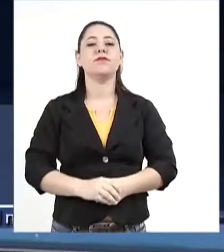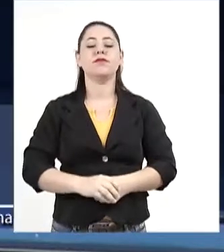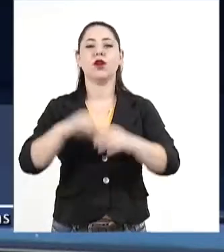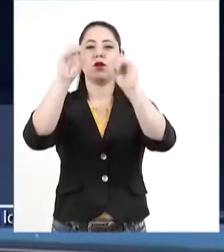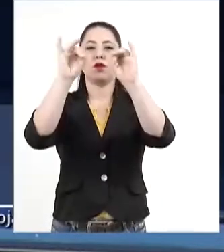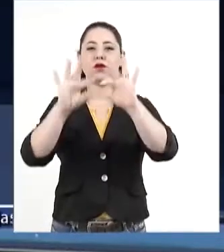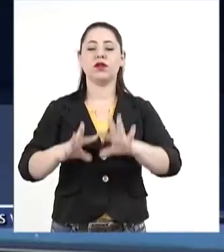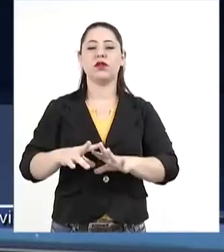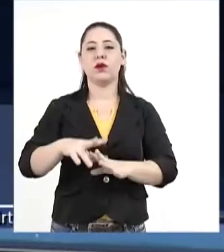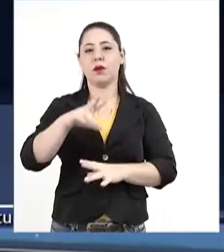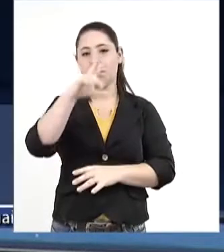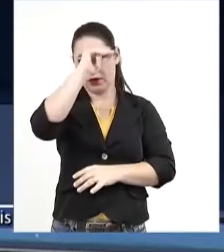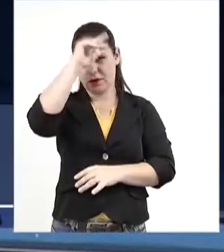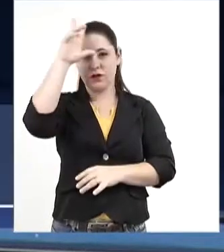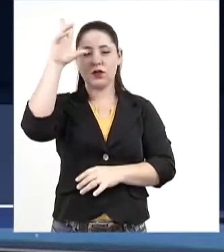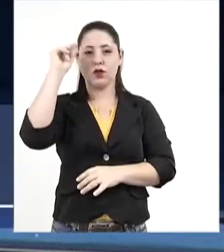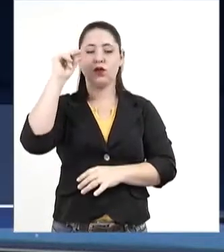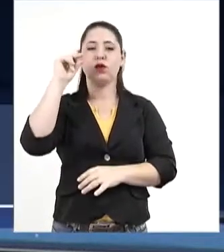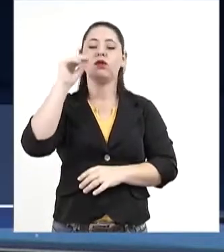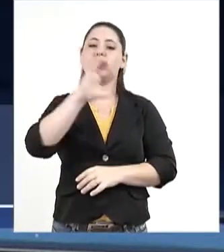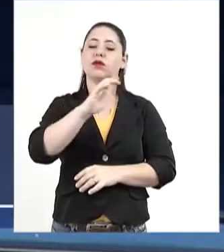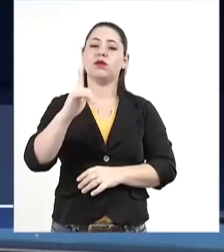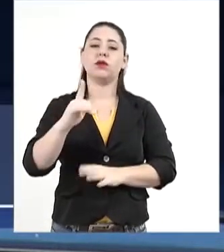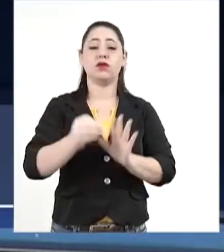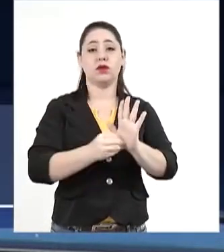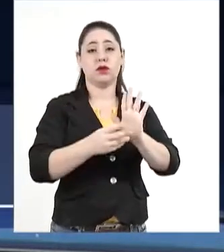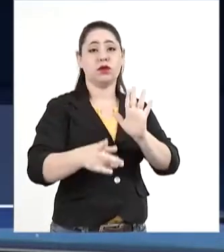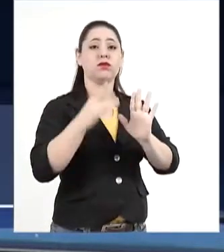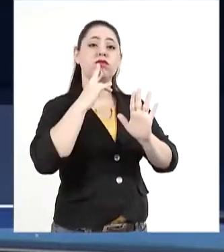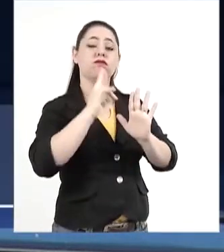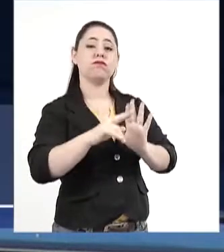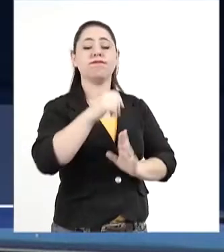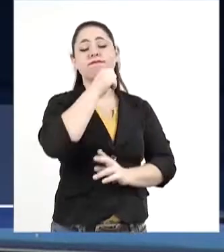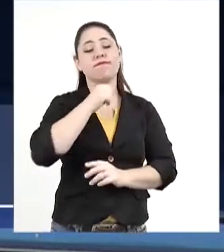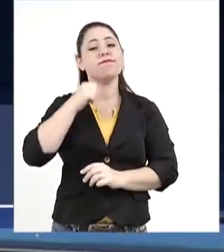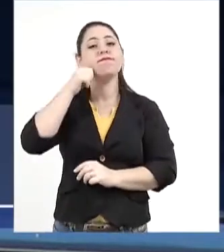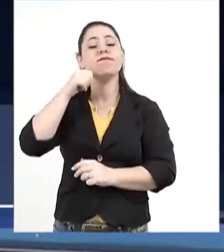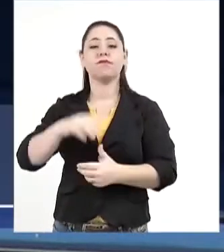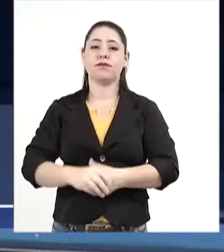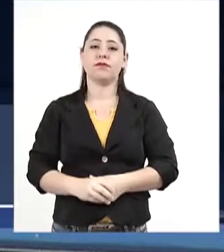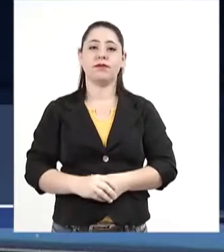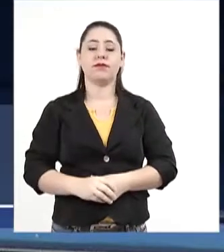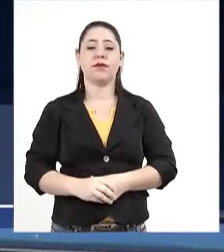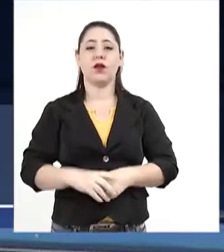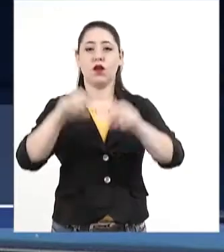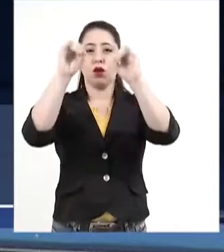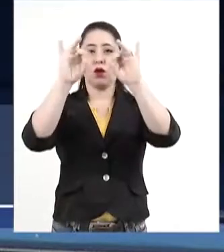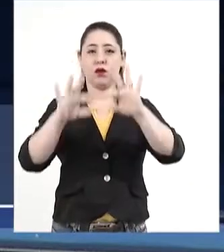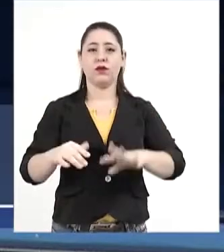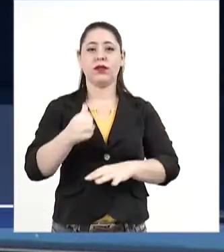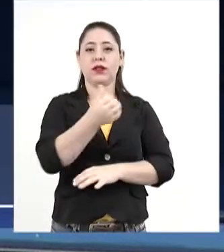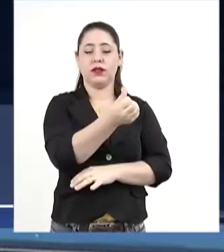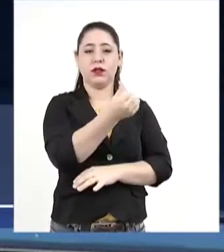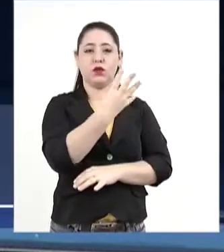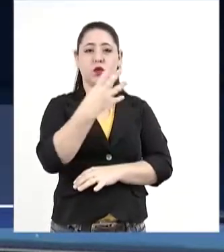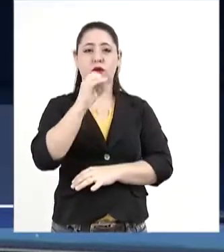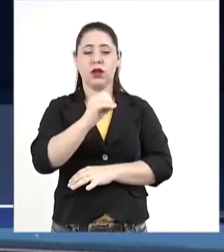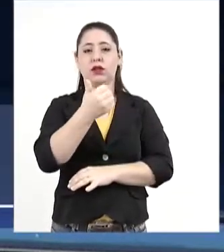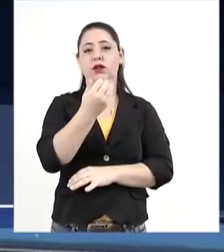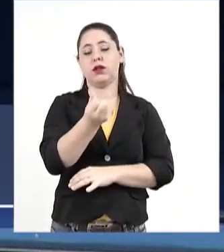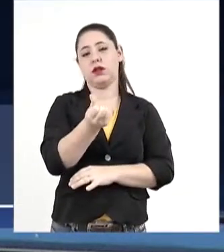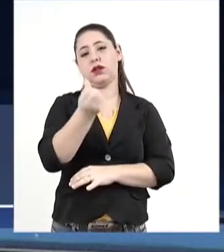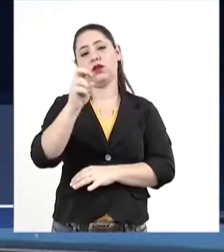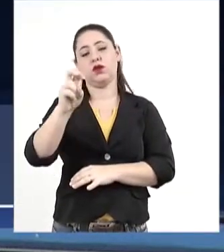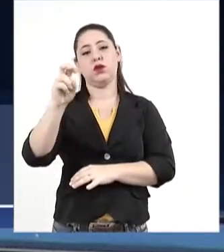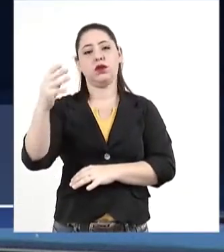Prefeitura Municipal de Campo Grande, respondendo indicação do deputado Antônio Vaz. Ofícios 640 e